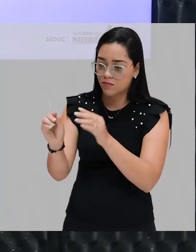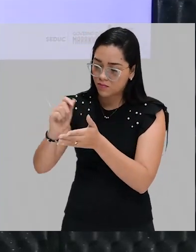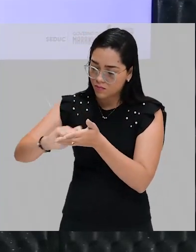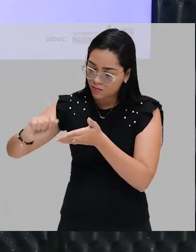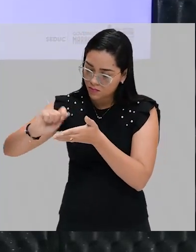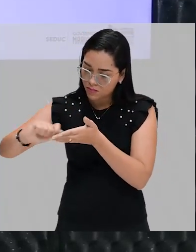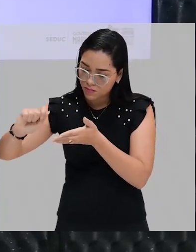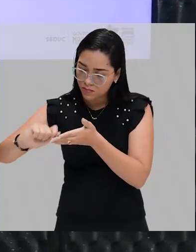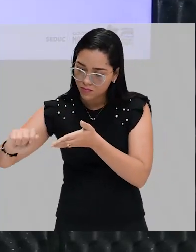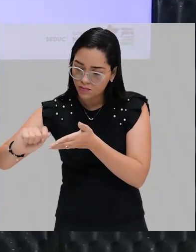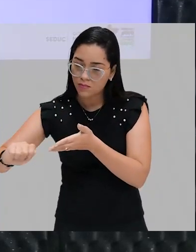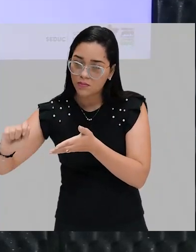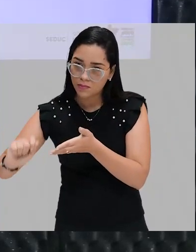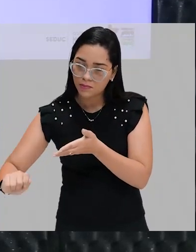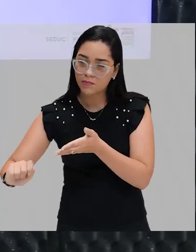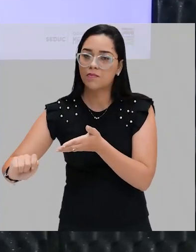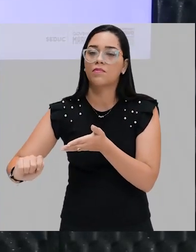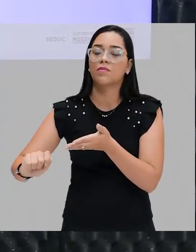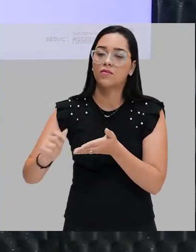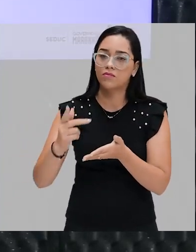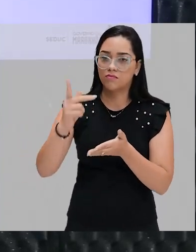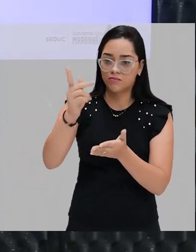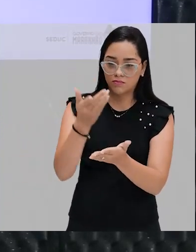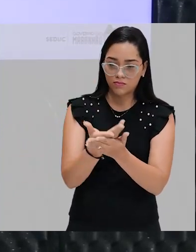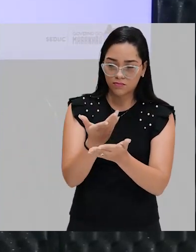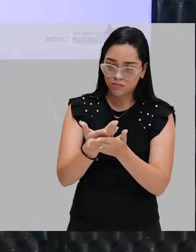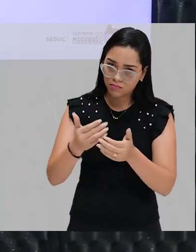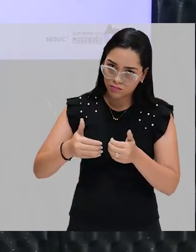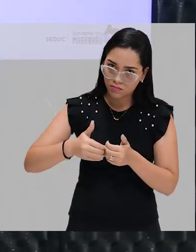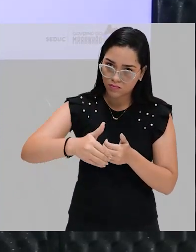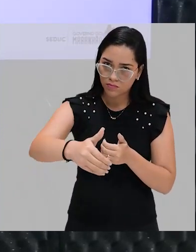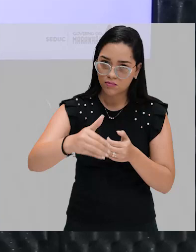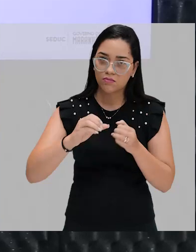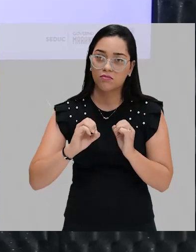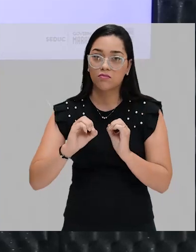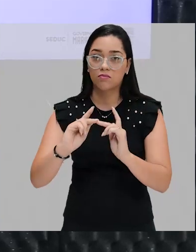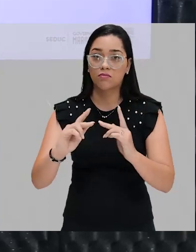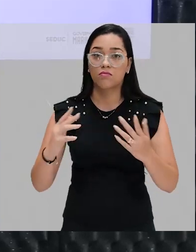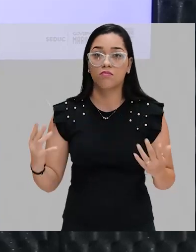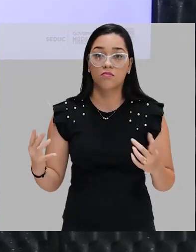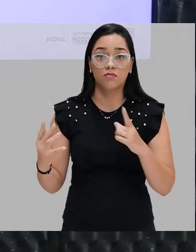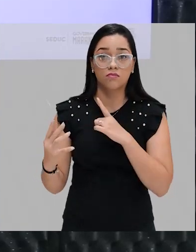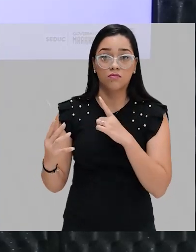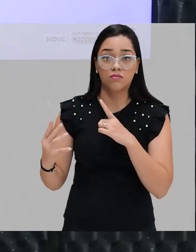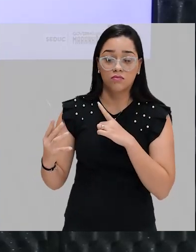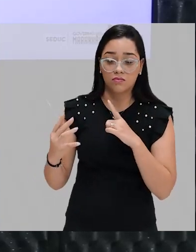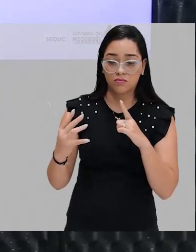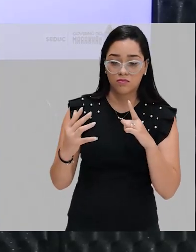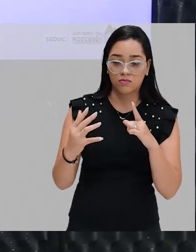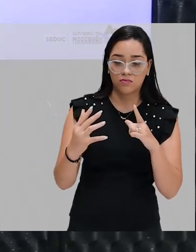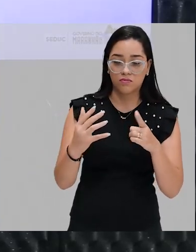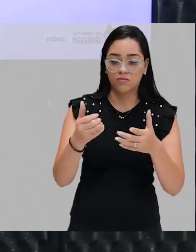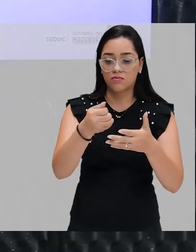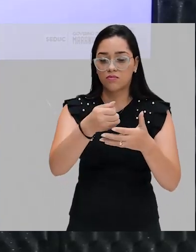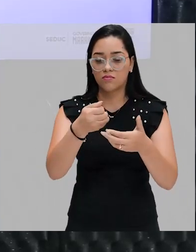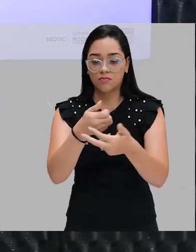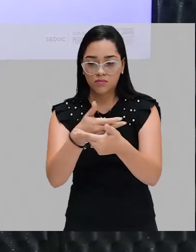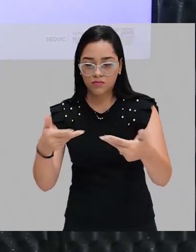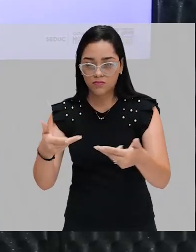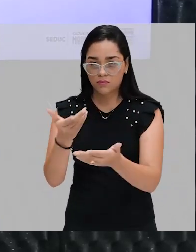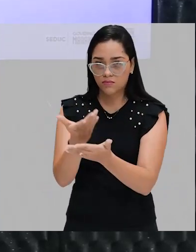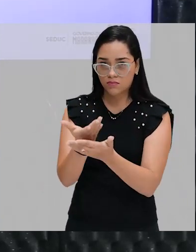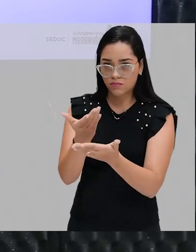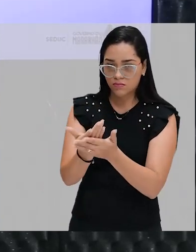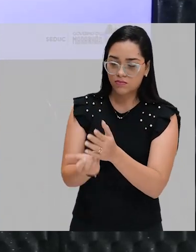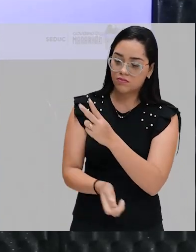para o seu caderno e continuar com os seus estudos. Show de bola, turminha? Estamos em uma série de aulas relacionadas ao segundo ano